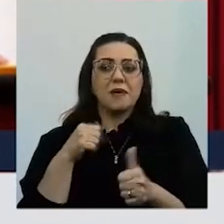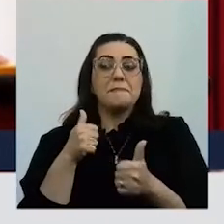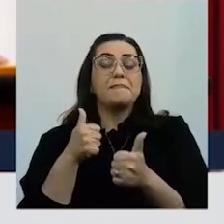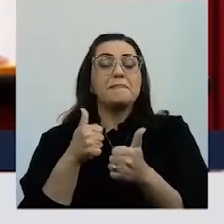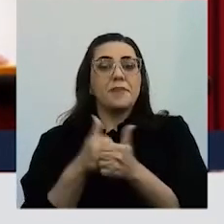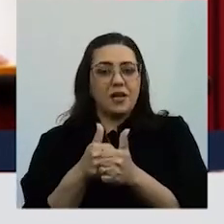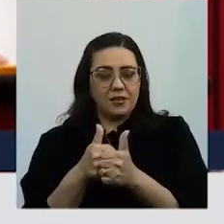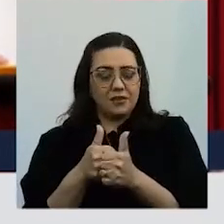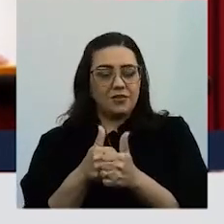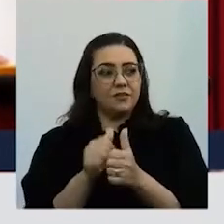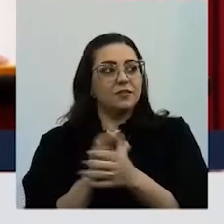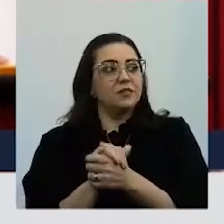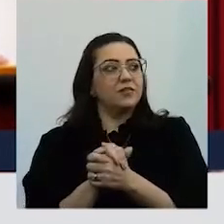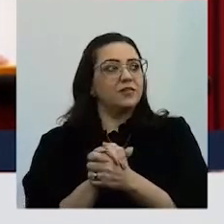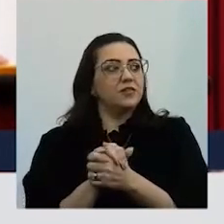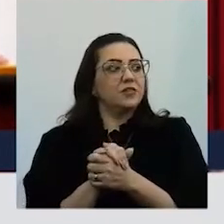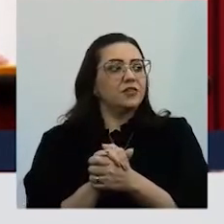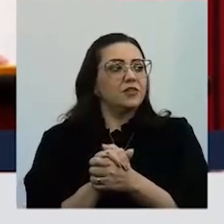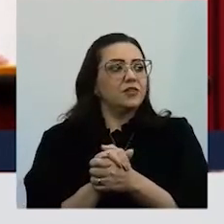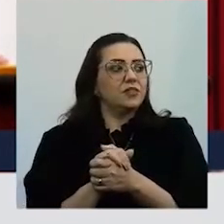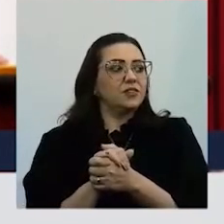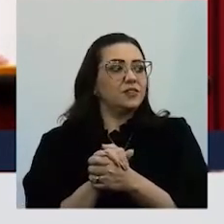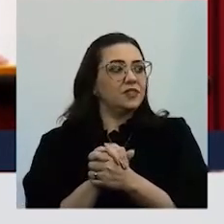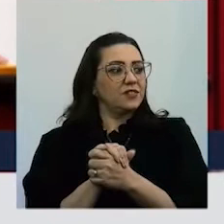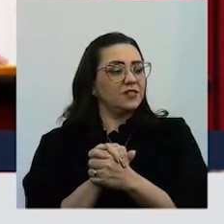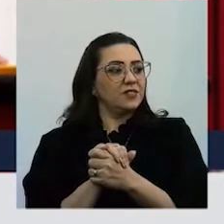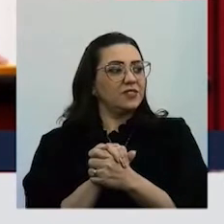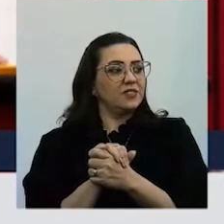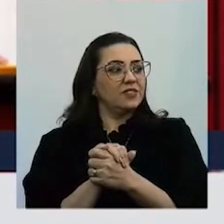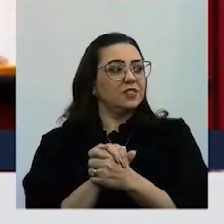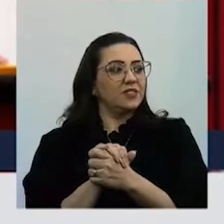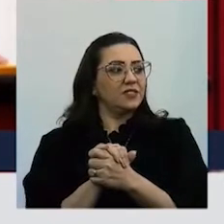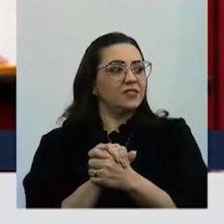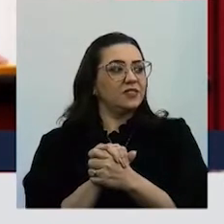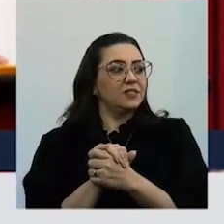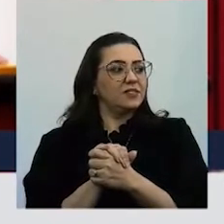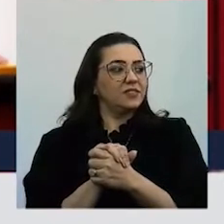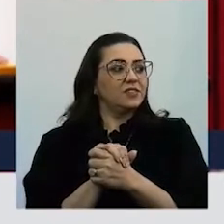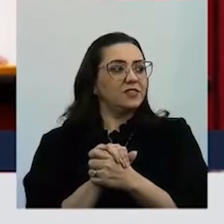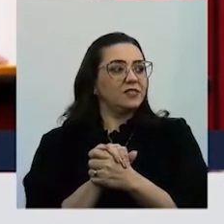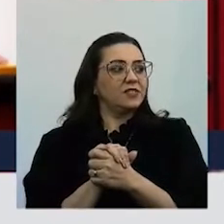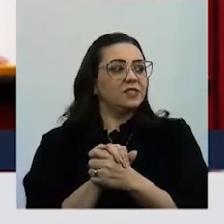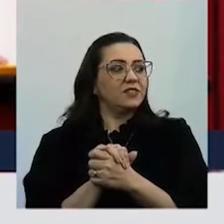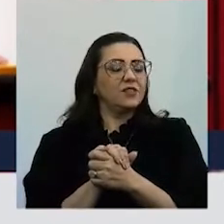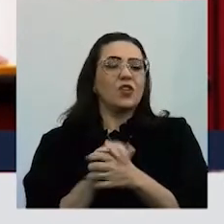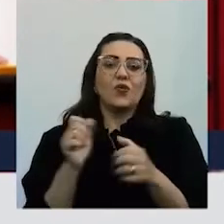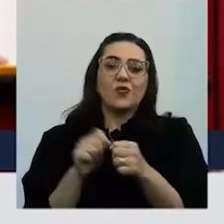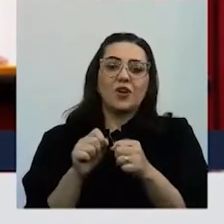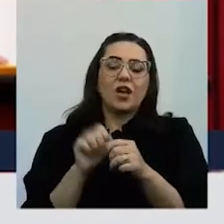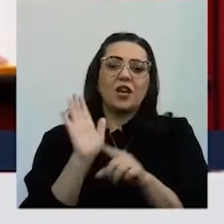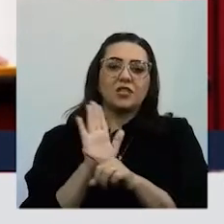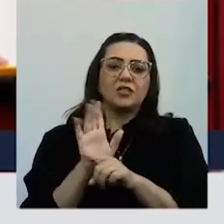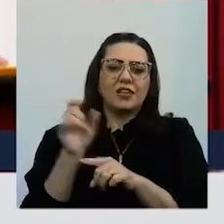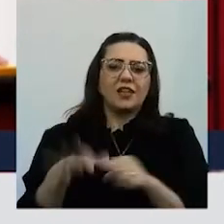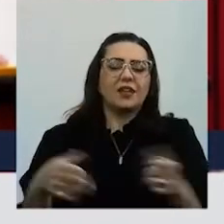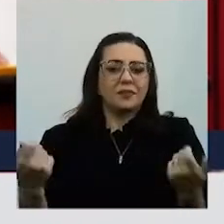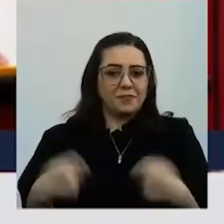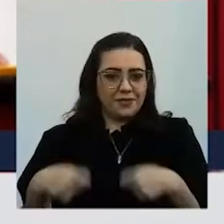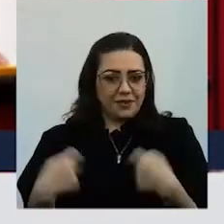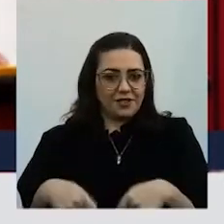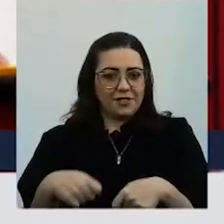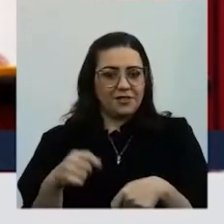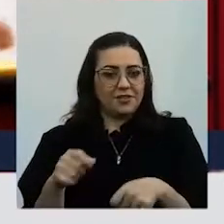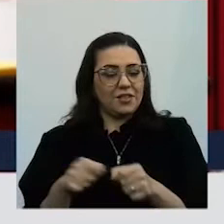for do mais vulnerável, a ajuda ao necessitado que o poder público